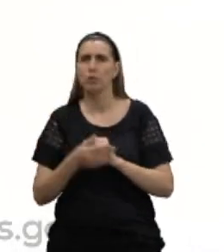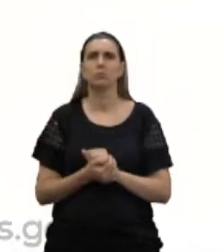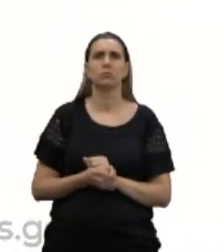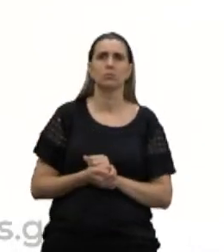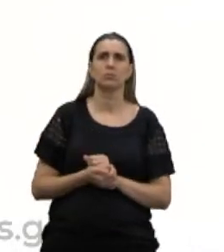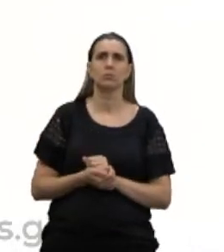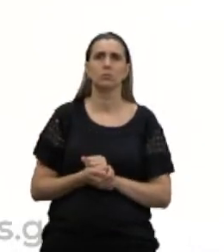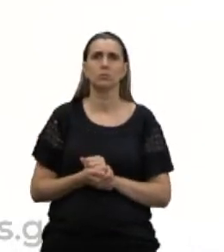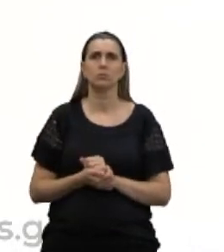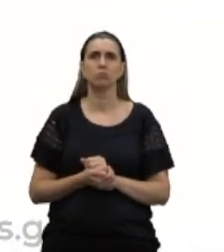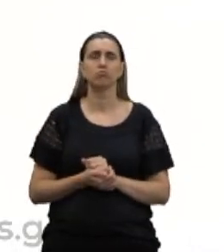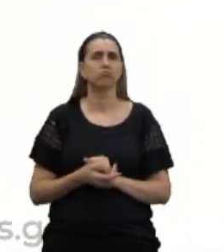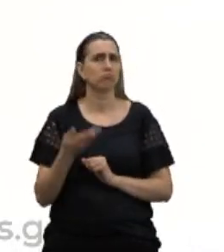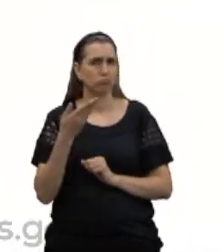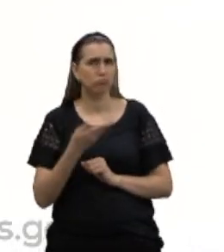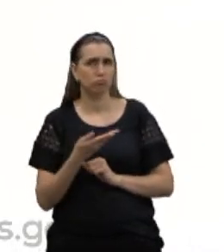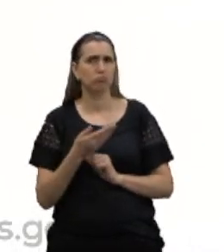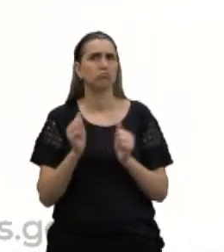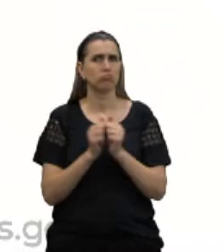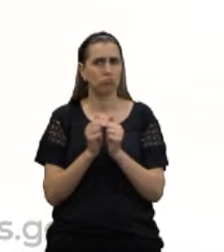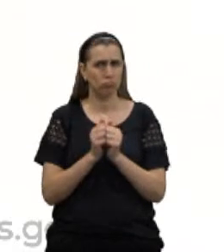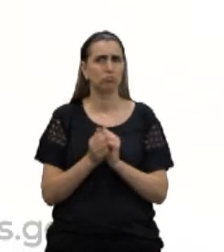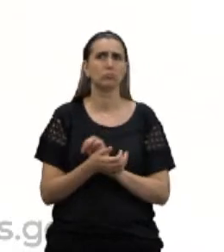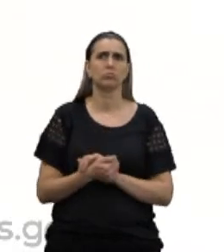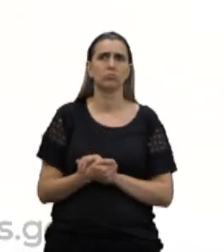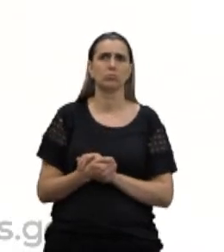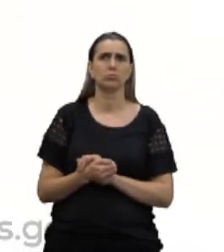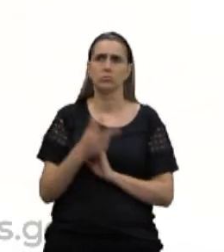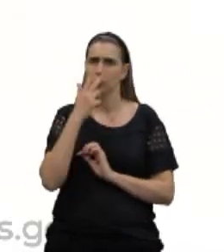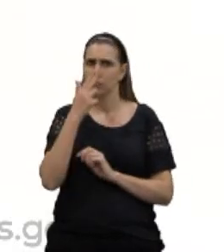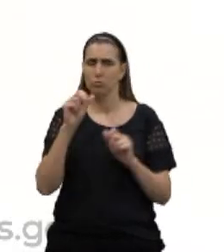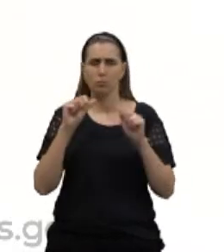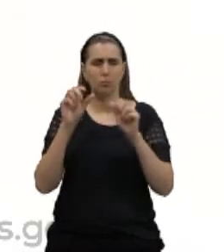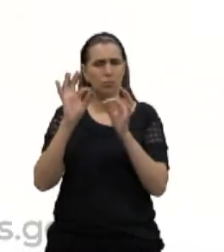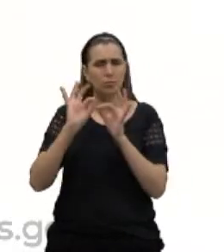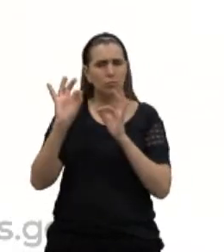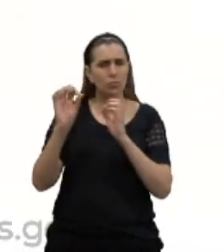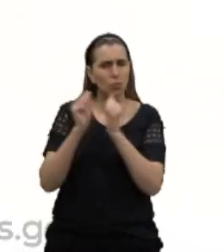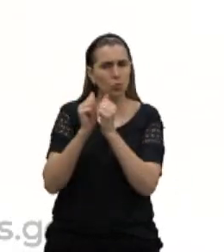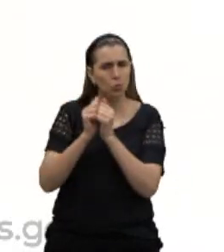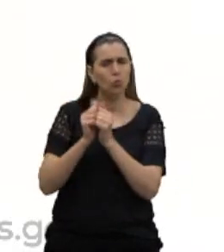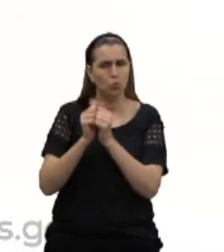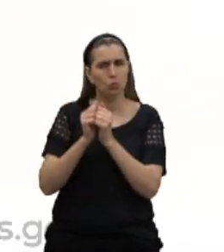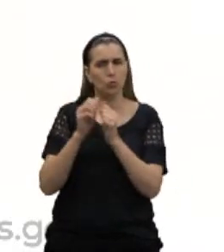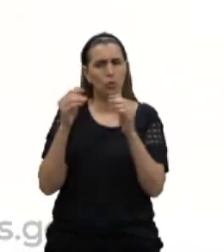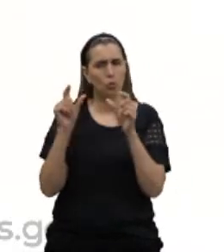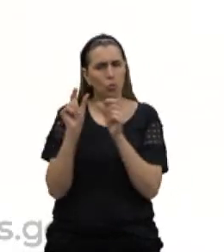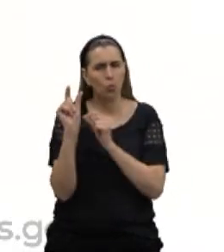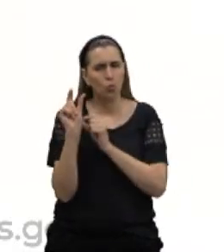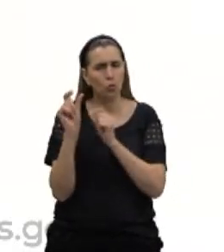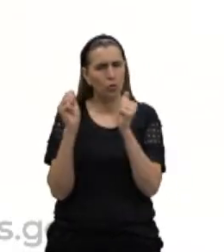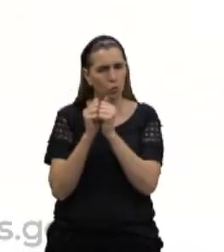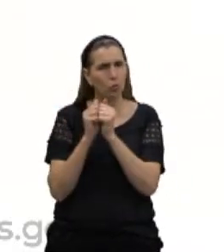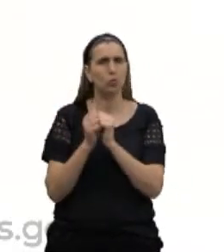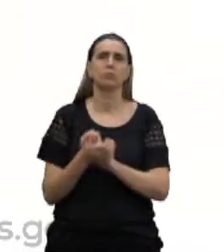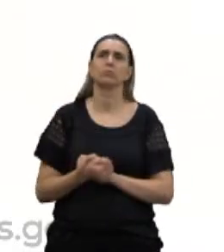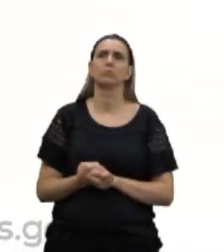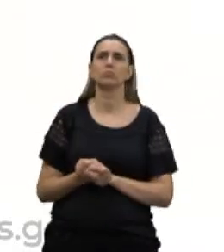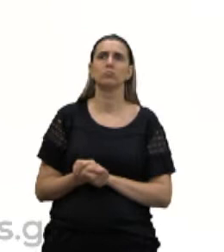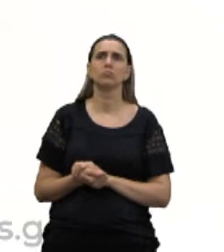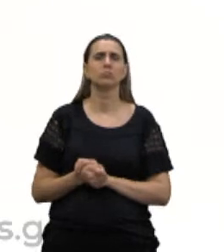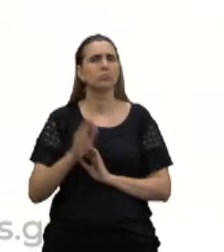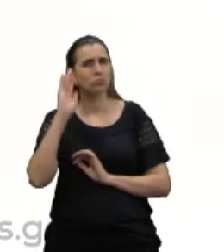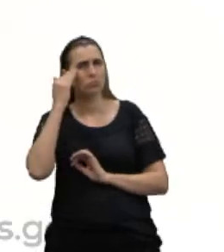seja, é aquilo que está junto na mesma medida, é aquilo que está junto do mesmo tamanho. Uhum. Né? Então, se a